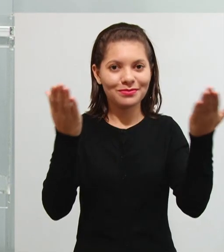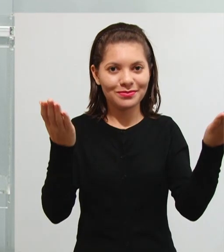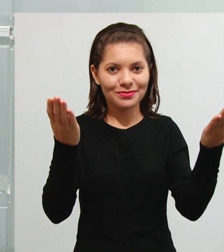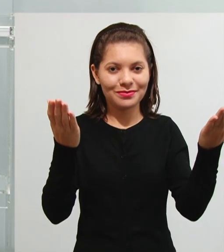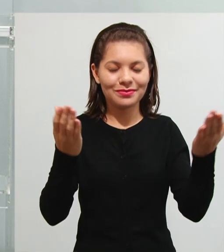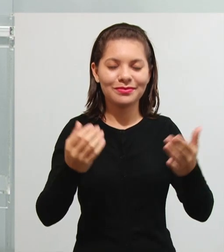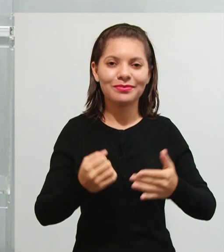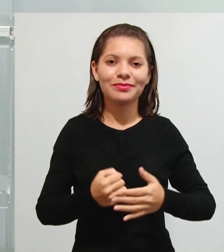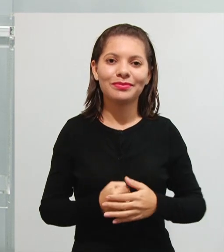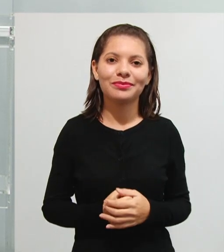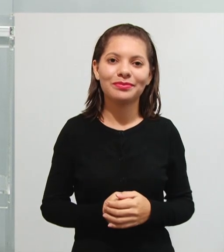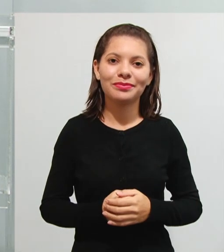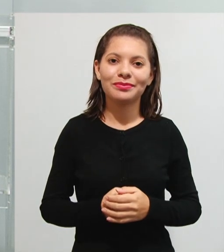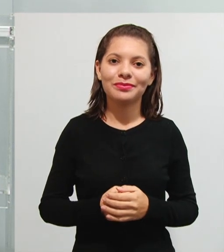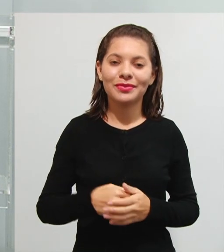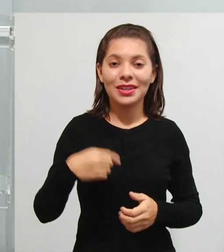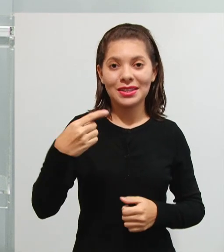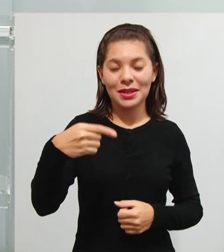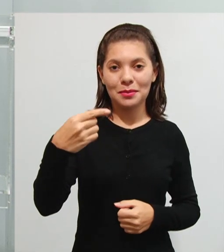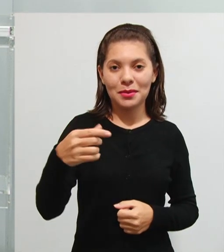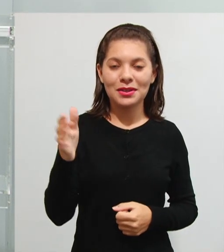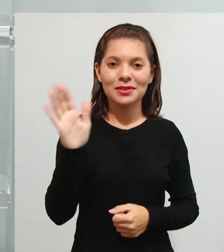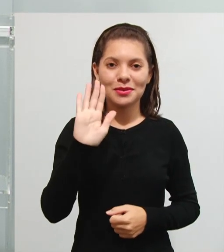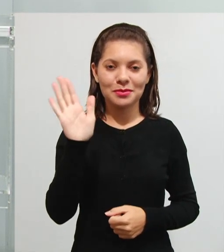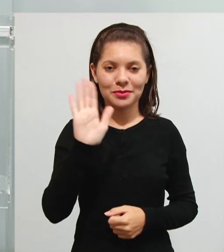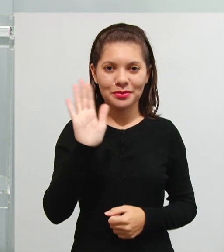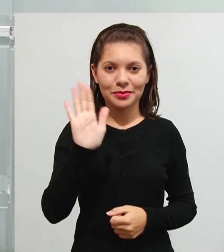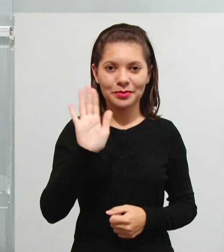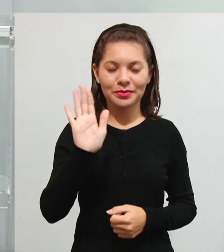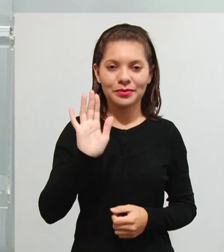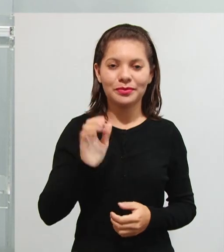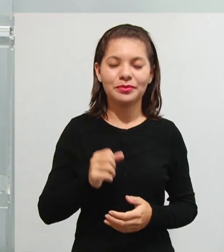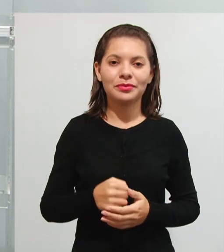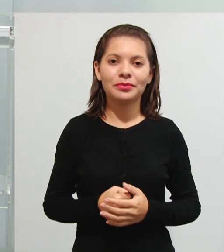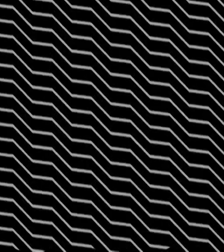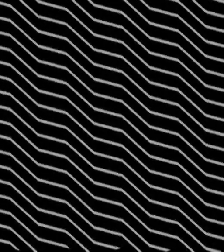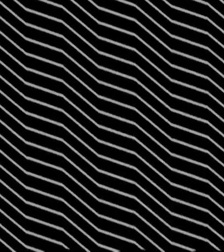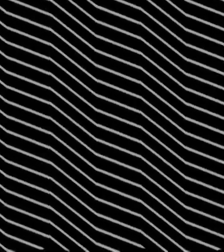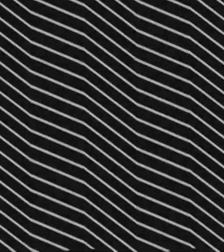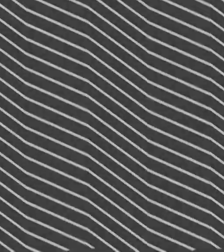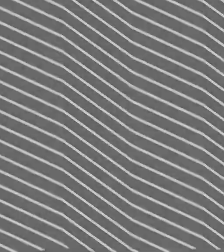certo até mais vejo vocês na próxima aula